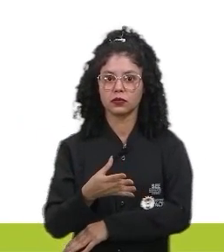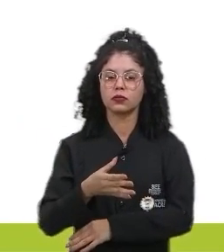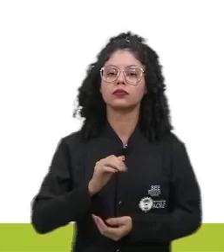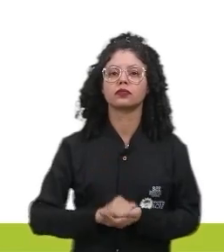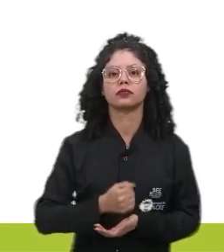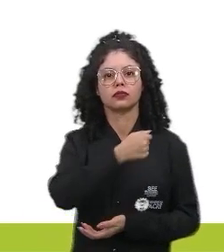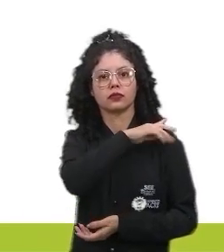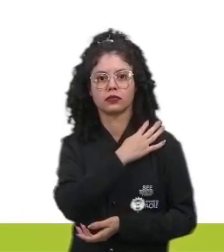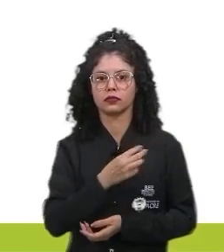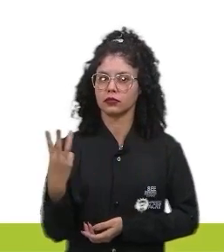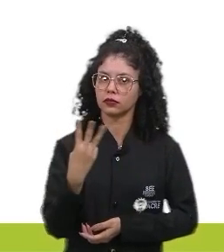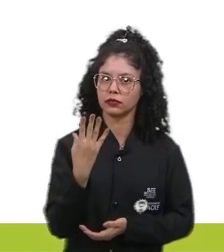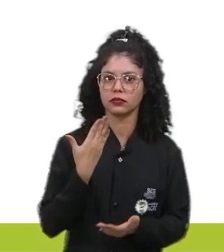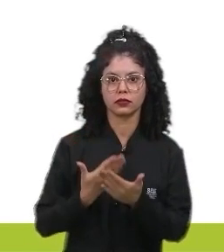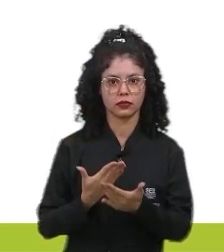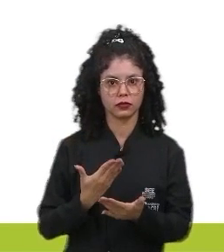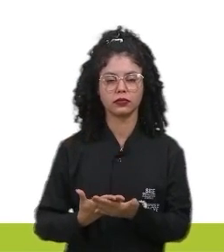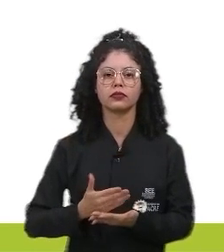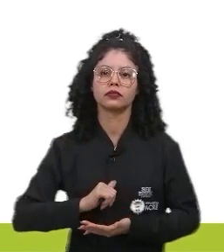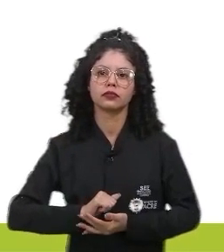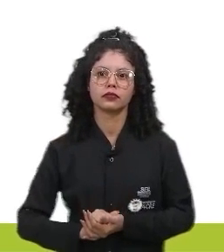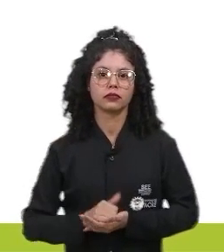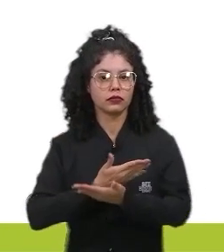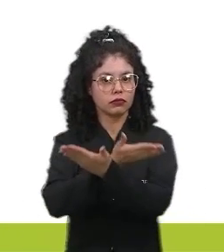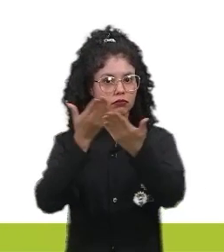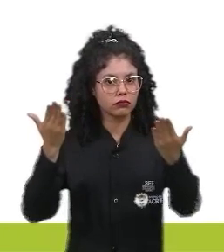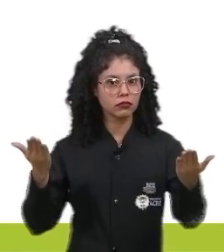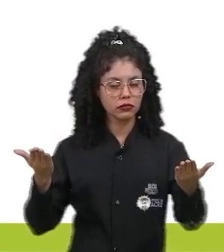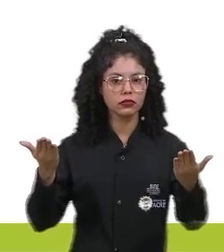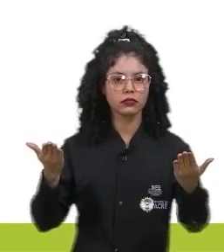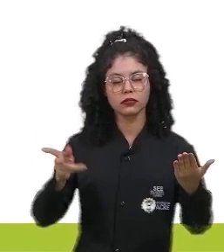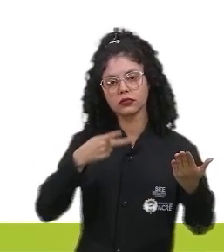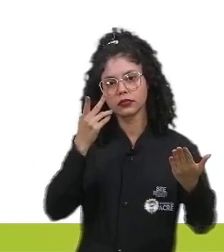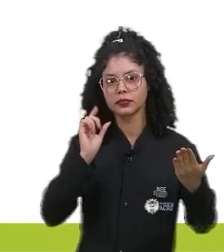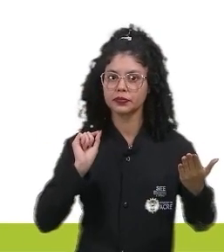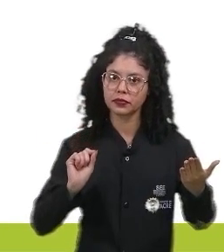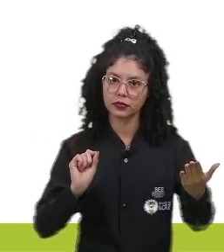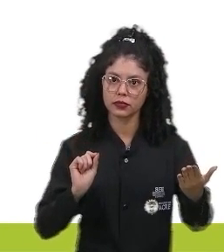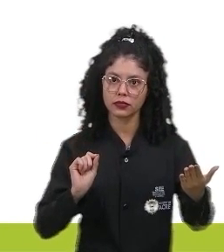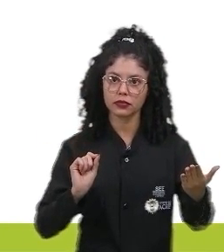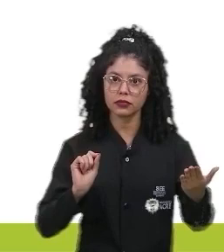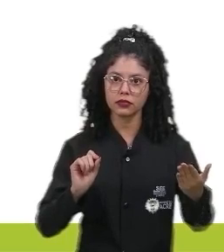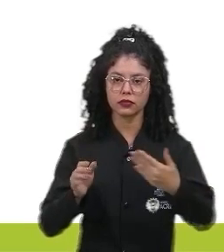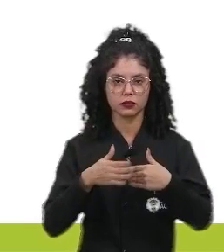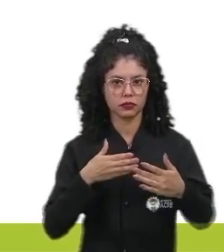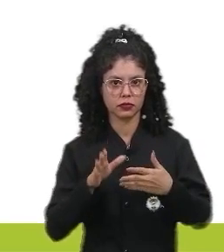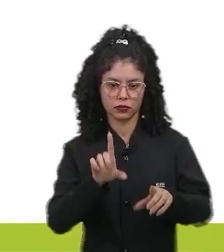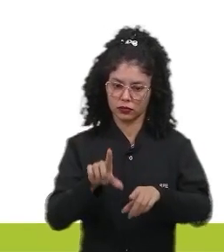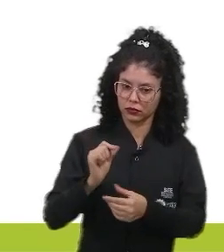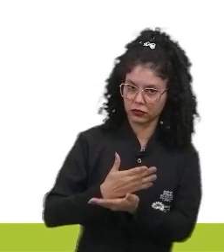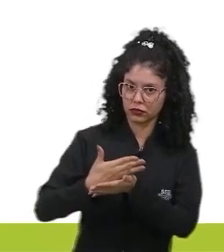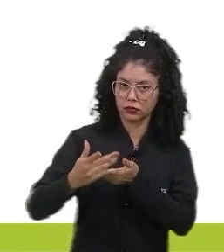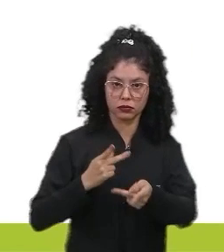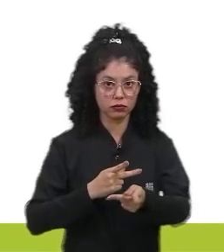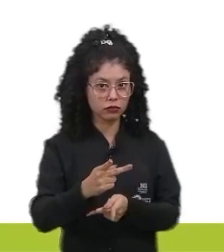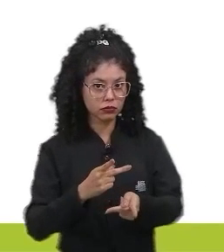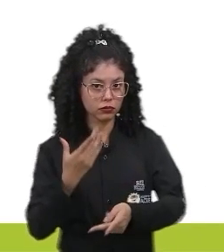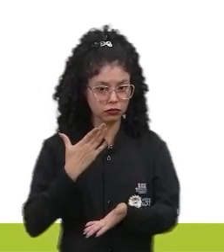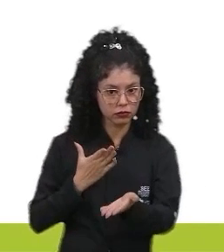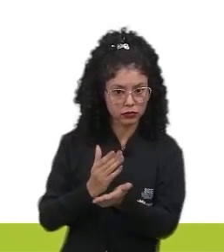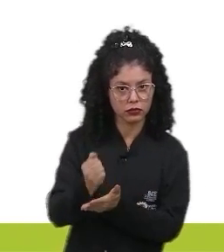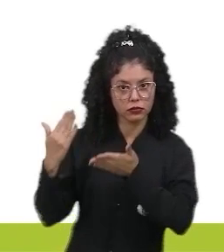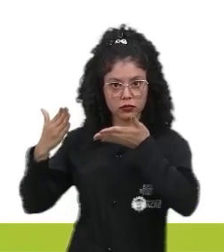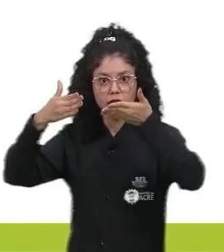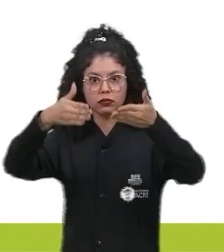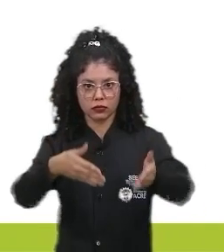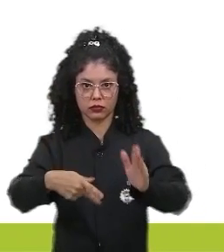estudaram 3 anos né então vocês Digamos que dependendo de quando vocês começam a se planejar para Alcançar a meta